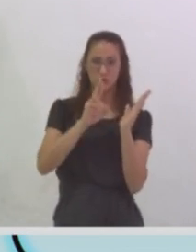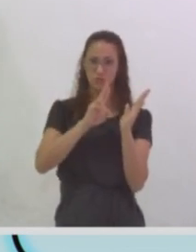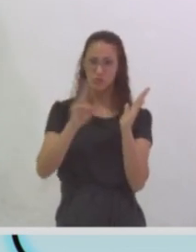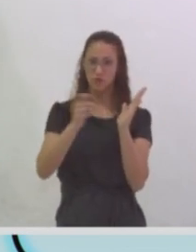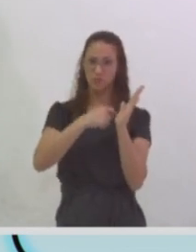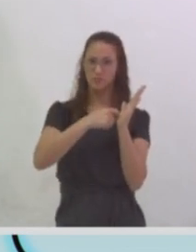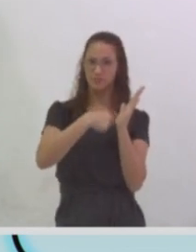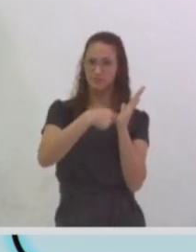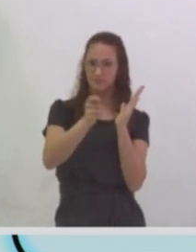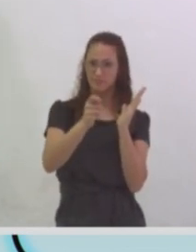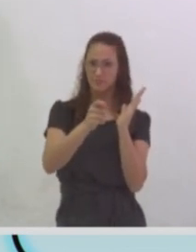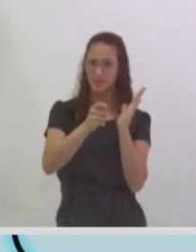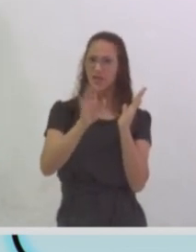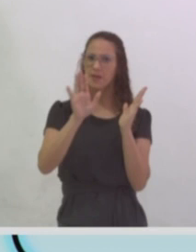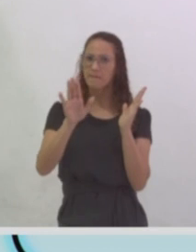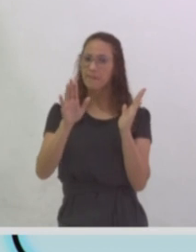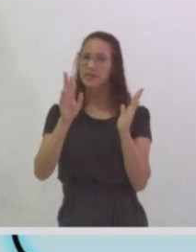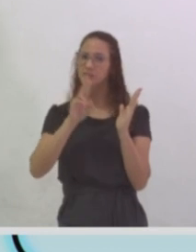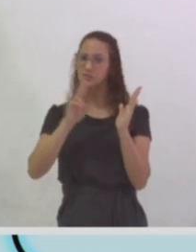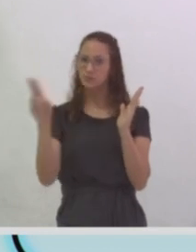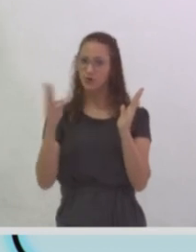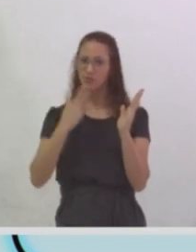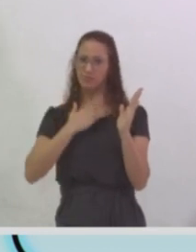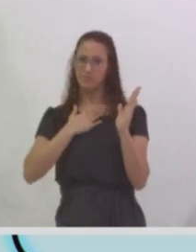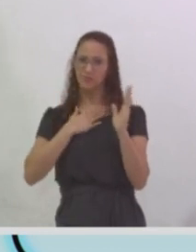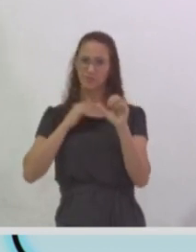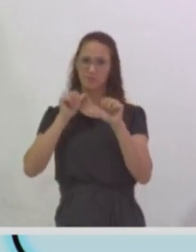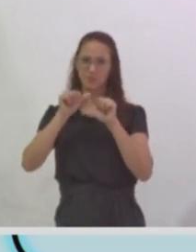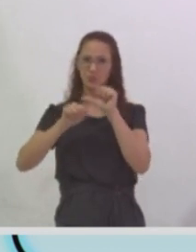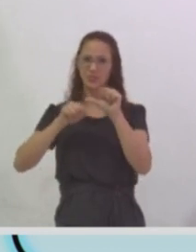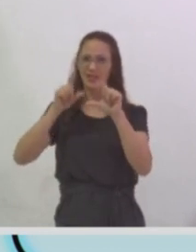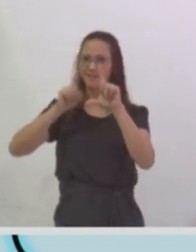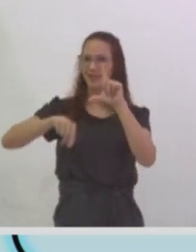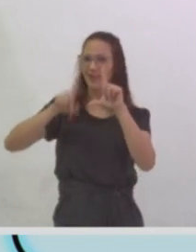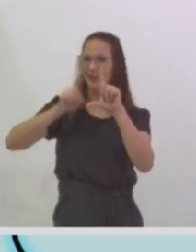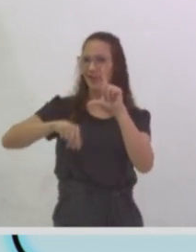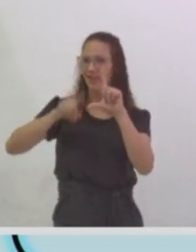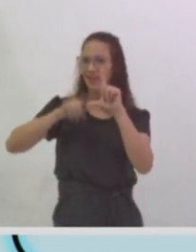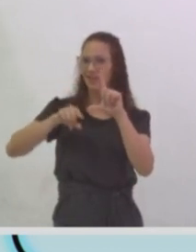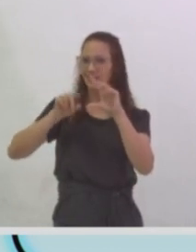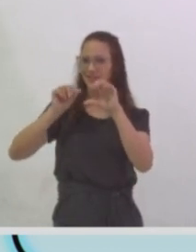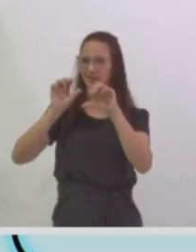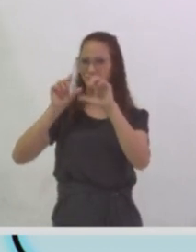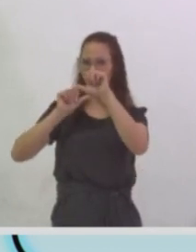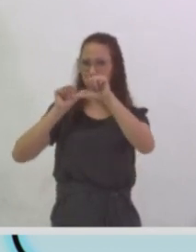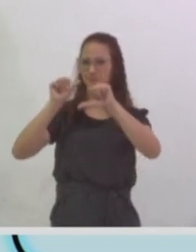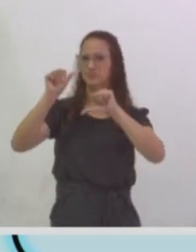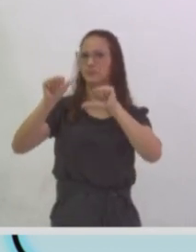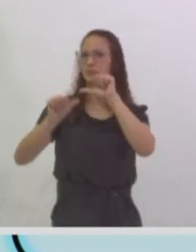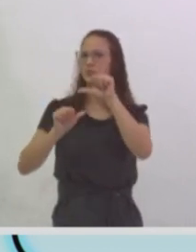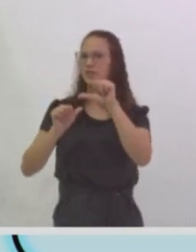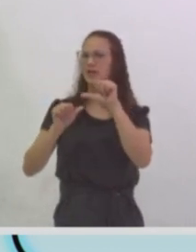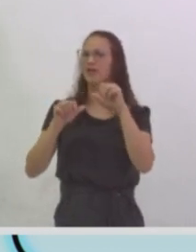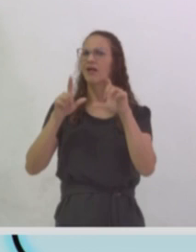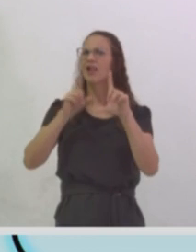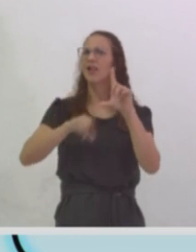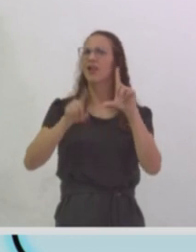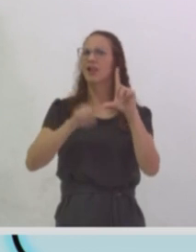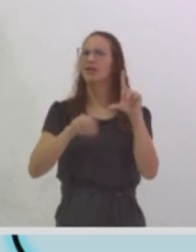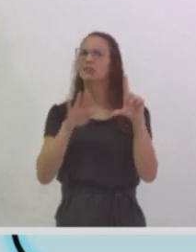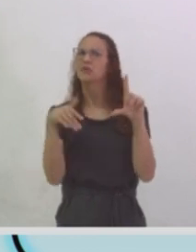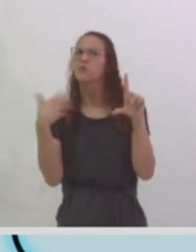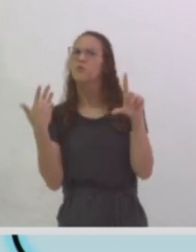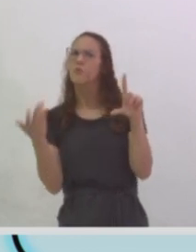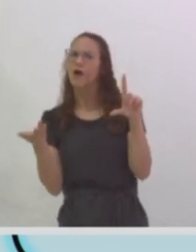nome. Que letra era essa? E como ficava seu novo nome? Tá lembrado? Vamos verificar